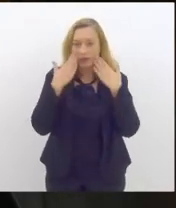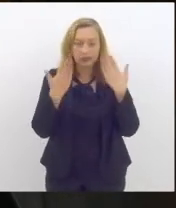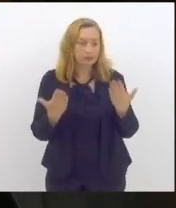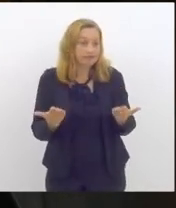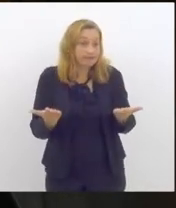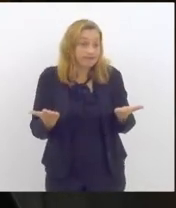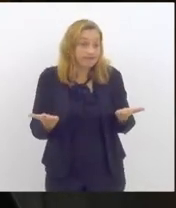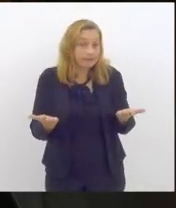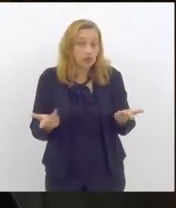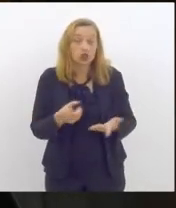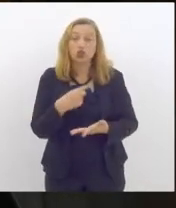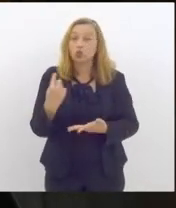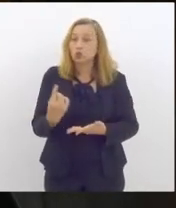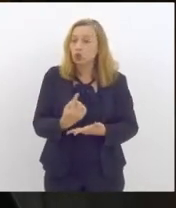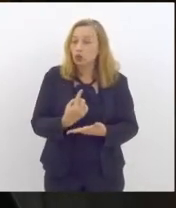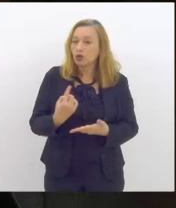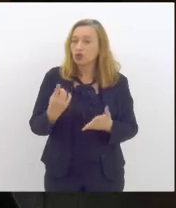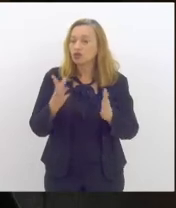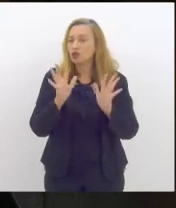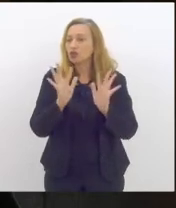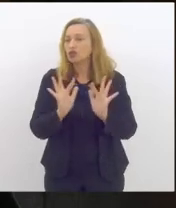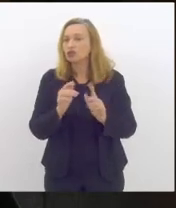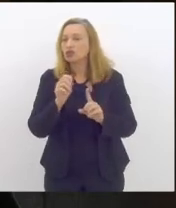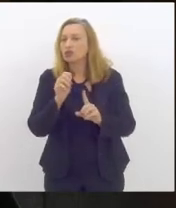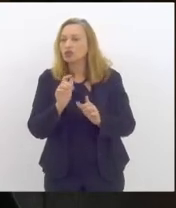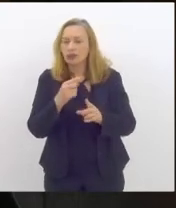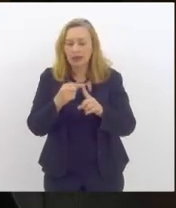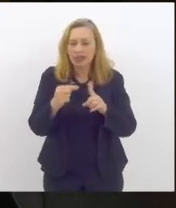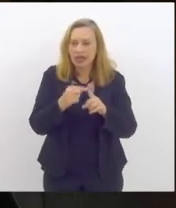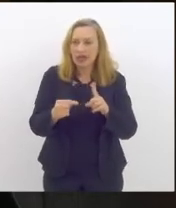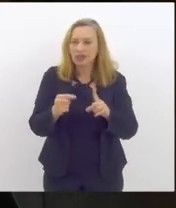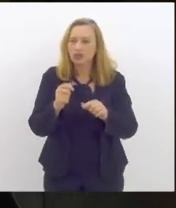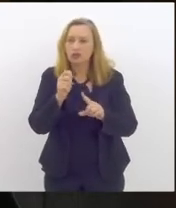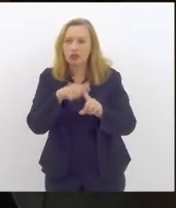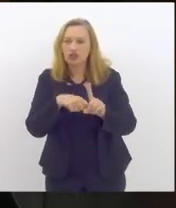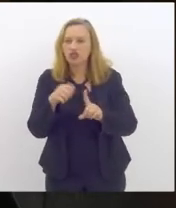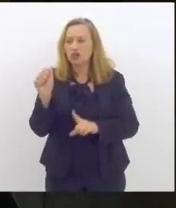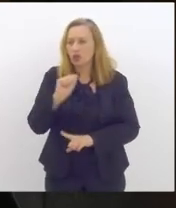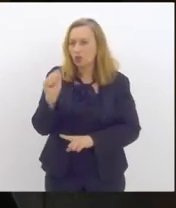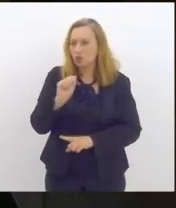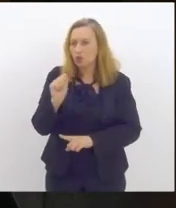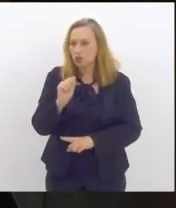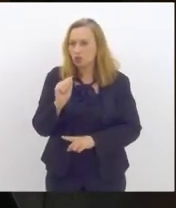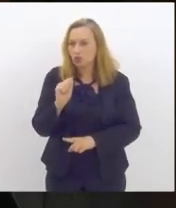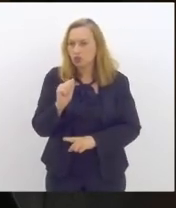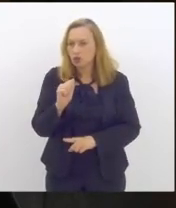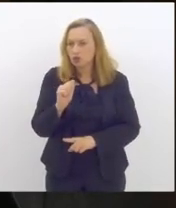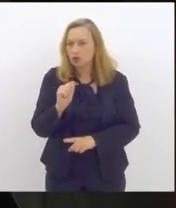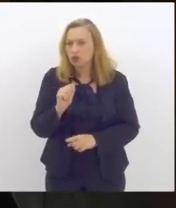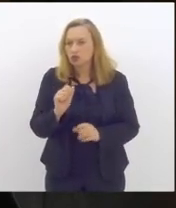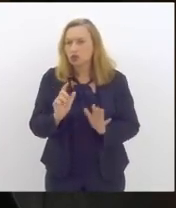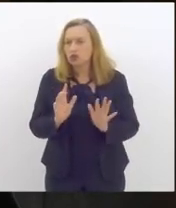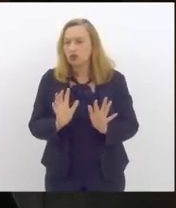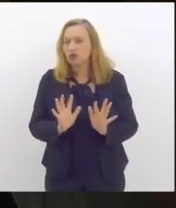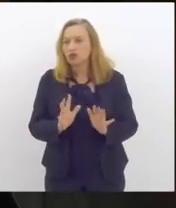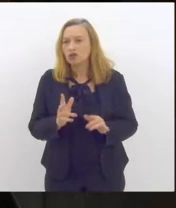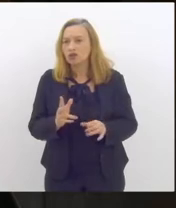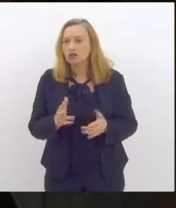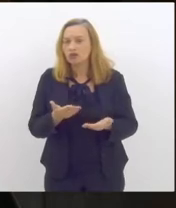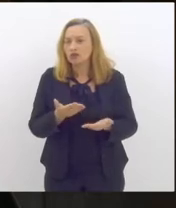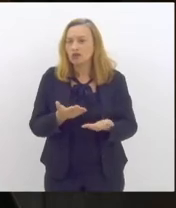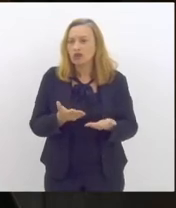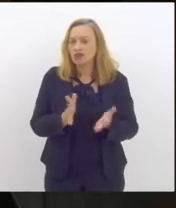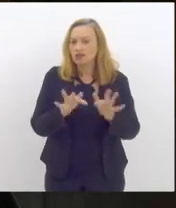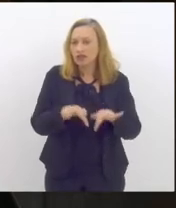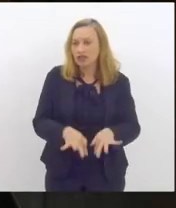apresentado nós estamos chegando a metade do mês de agosto e a concessão vence em fevereiro o